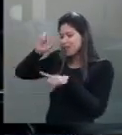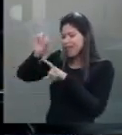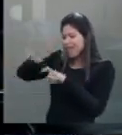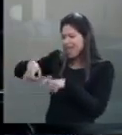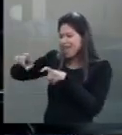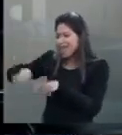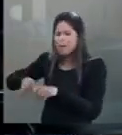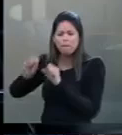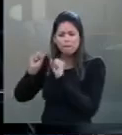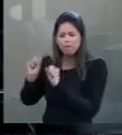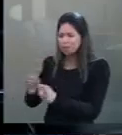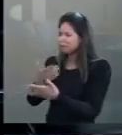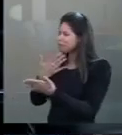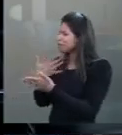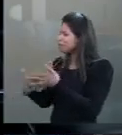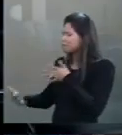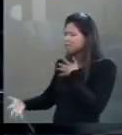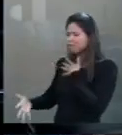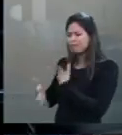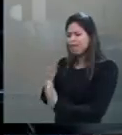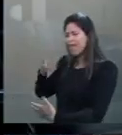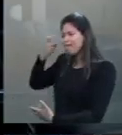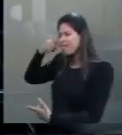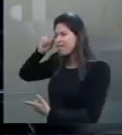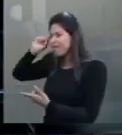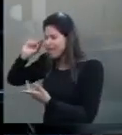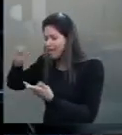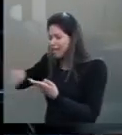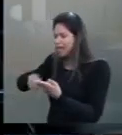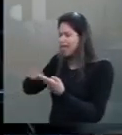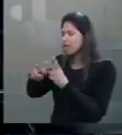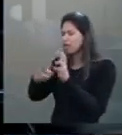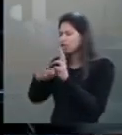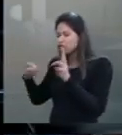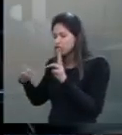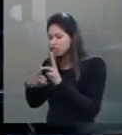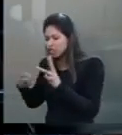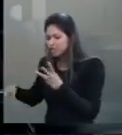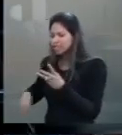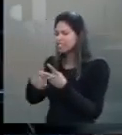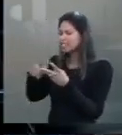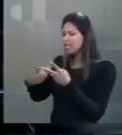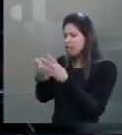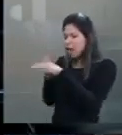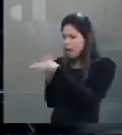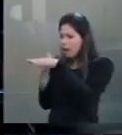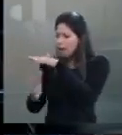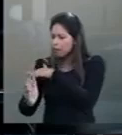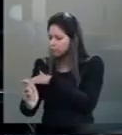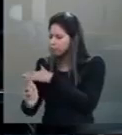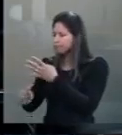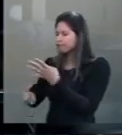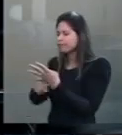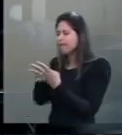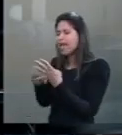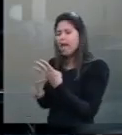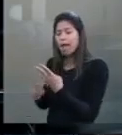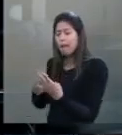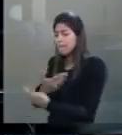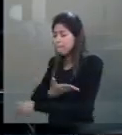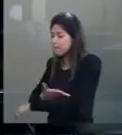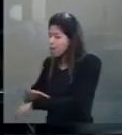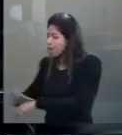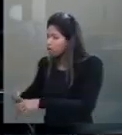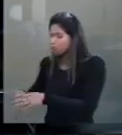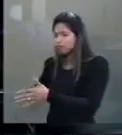sejam quilombolas, sejam indígenas, sejam refugiados, sejam imigrantes, que chegam a trabalhar mais de